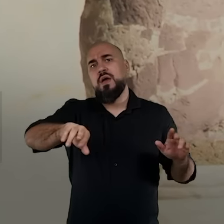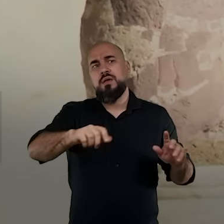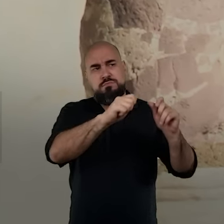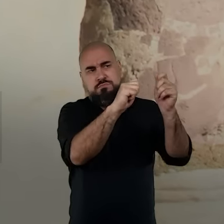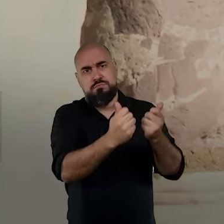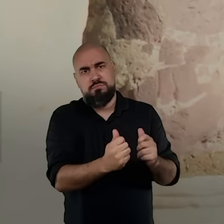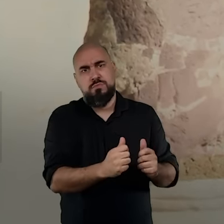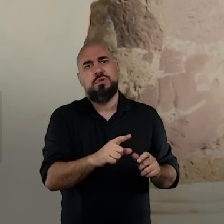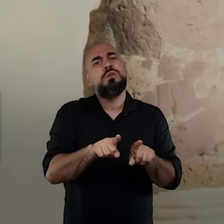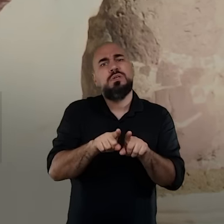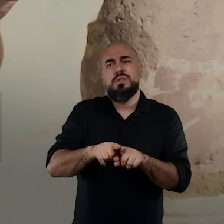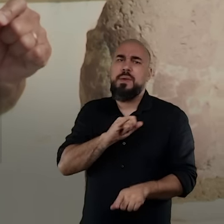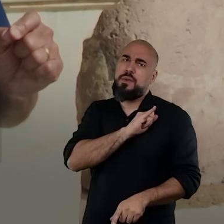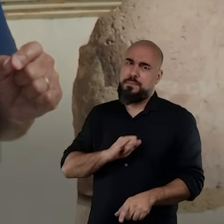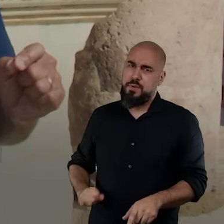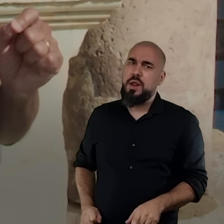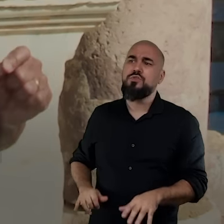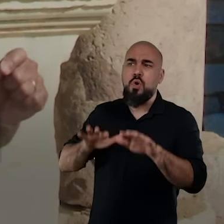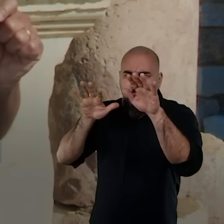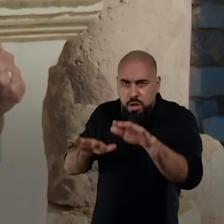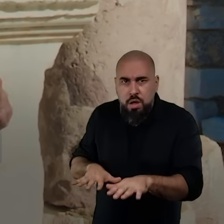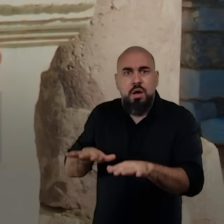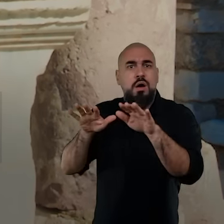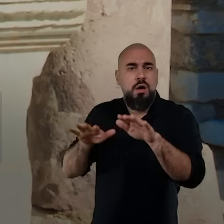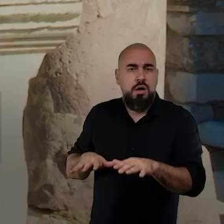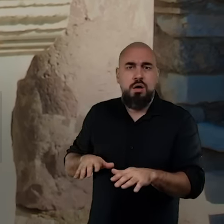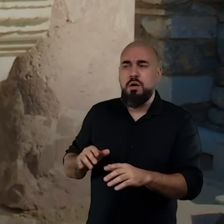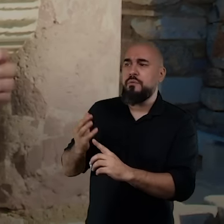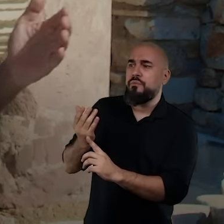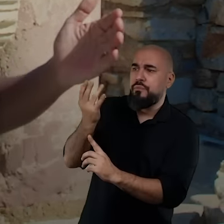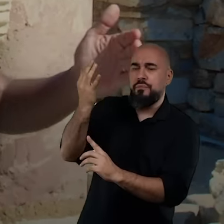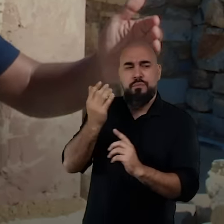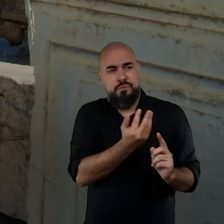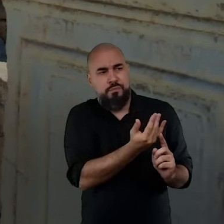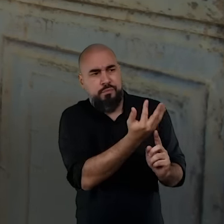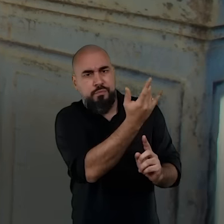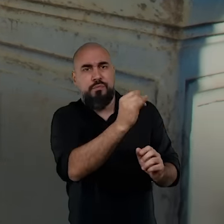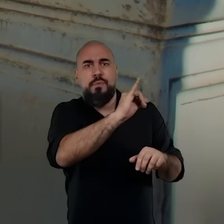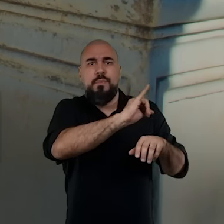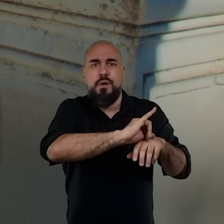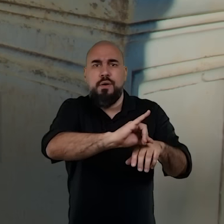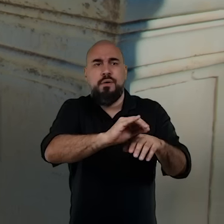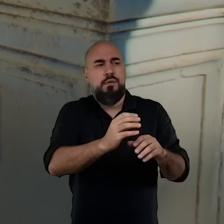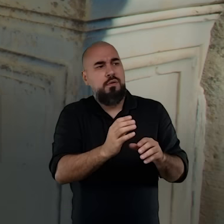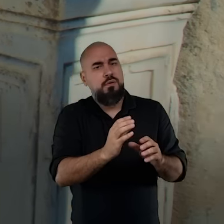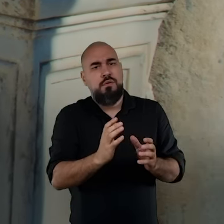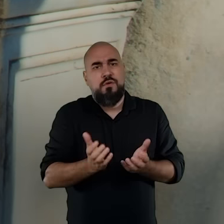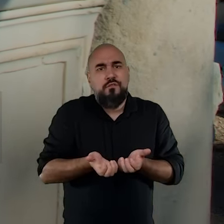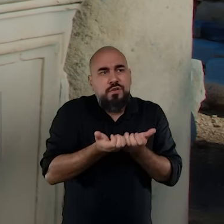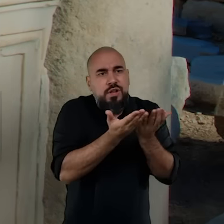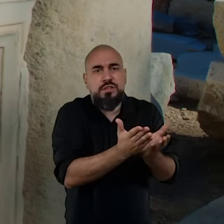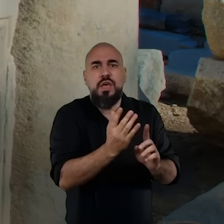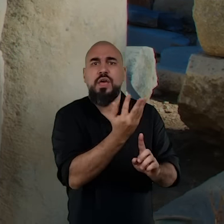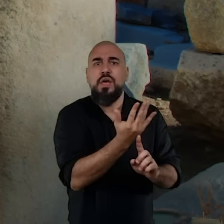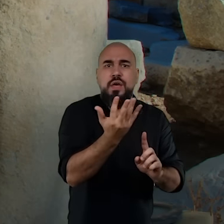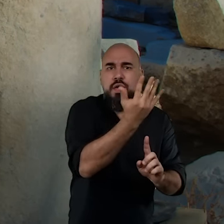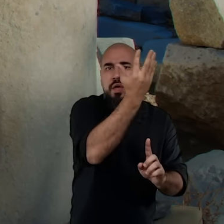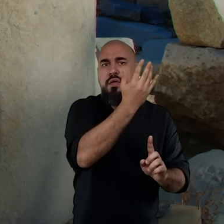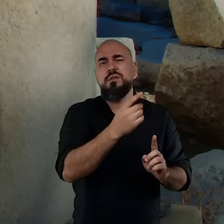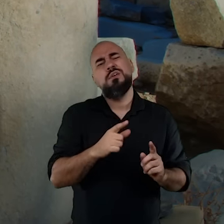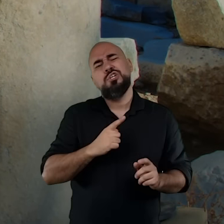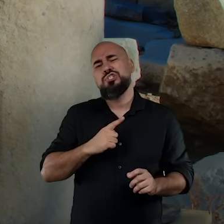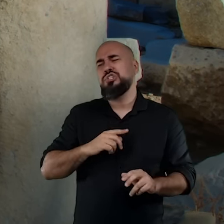de Roma e também ao imperador, que era adorado como um deus. Então imagina que cada um chegava aqui e oferecia o seu incenso. E